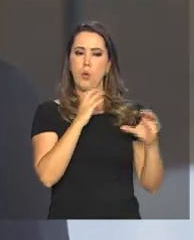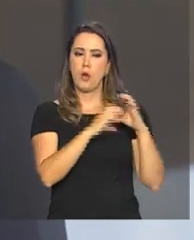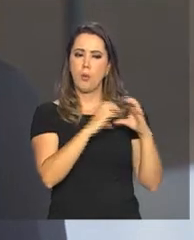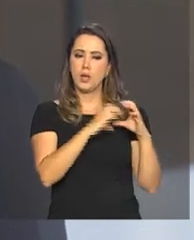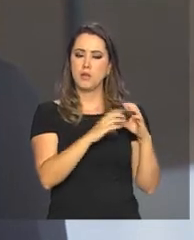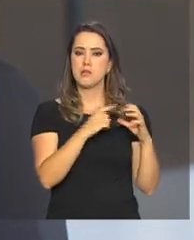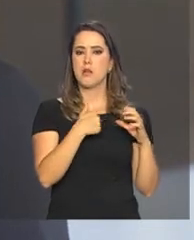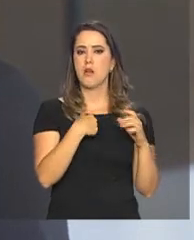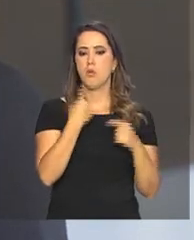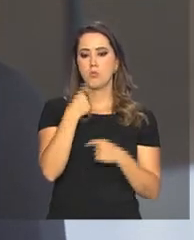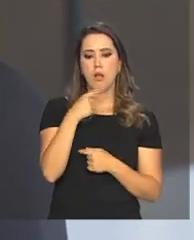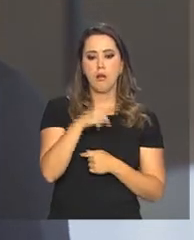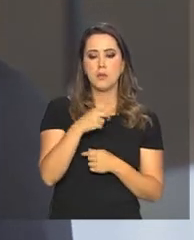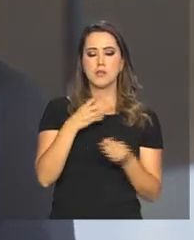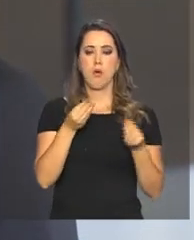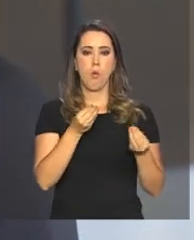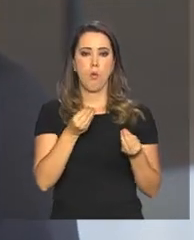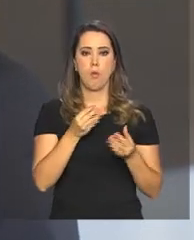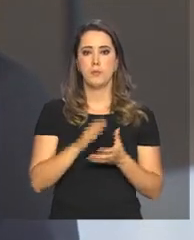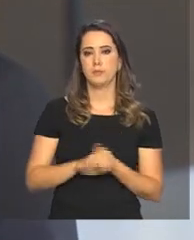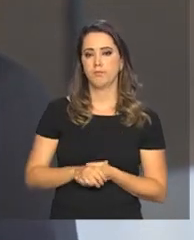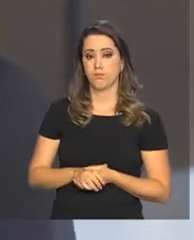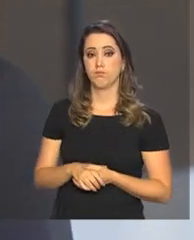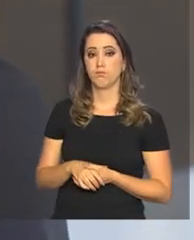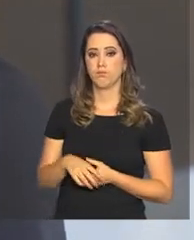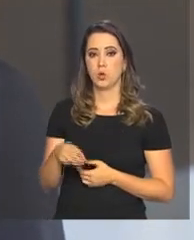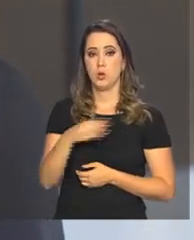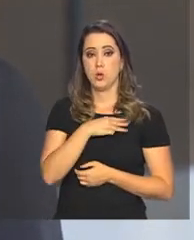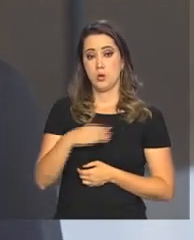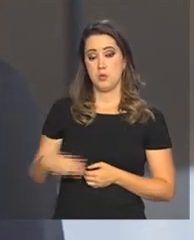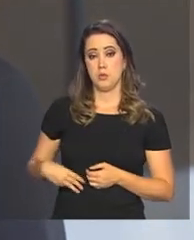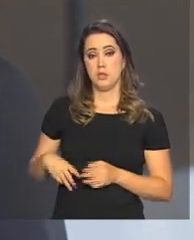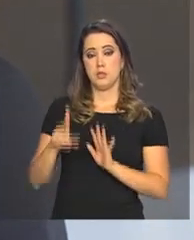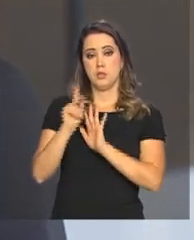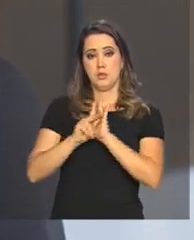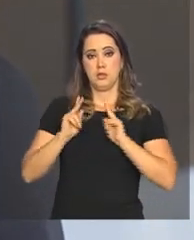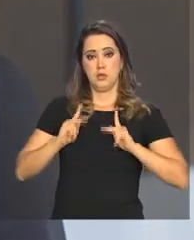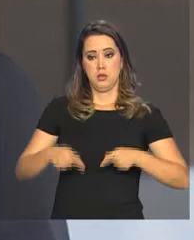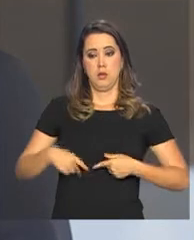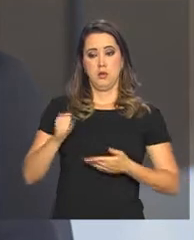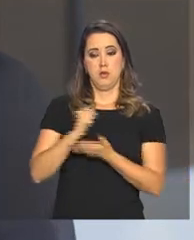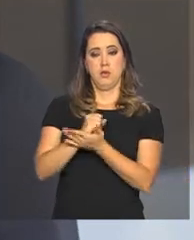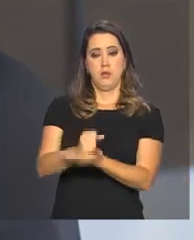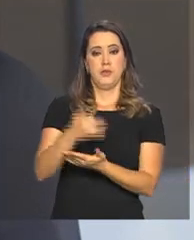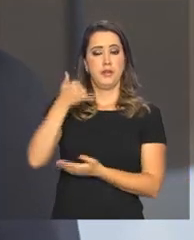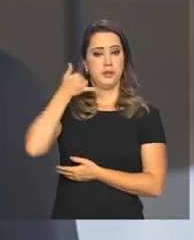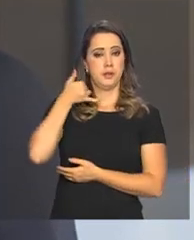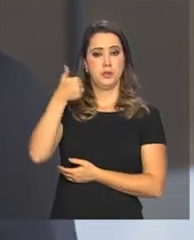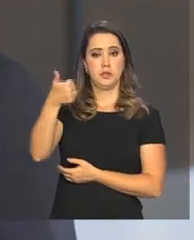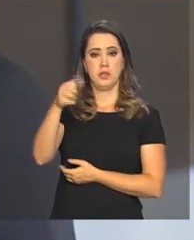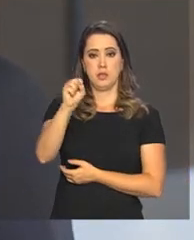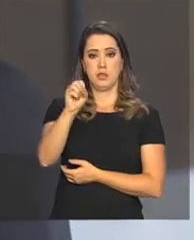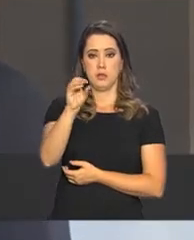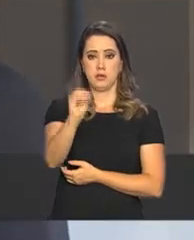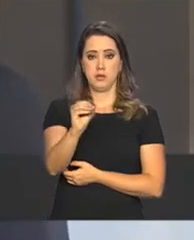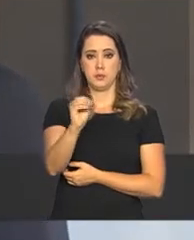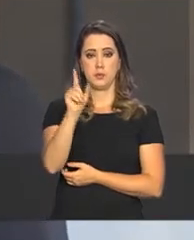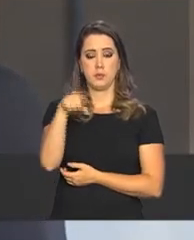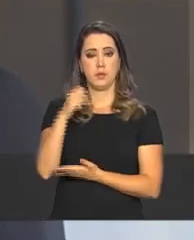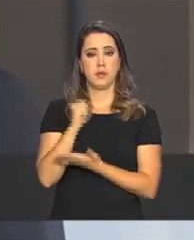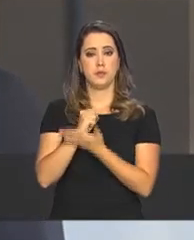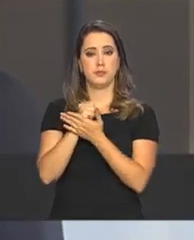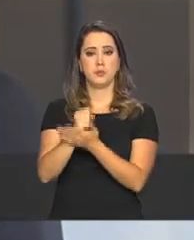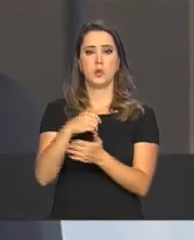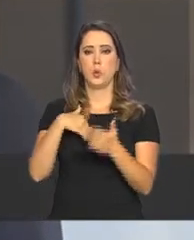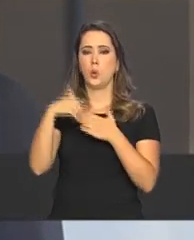denúncias é o ministério direitos humanos disponibiliza o ligue 180 que é o canal é disponível